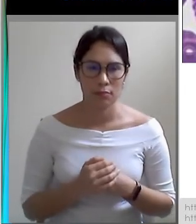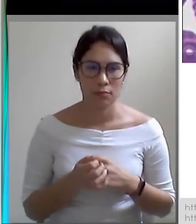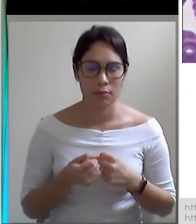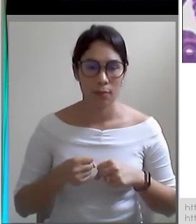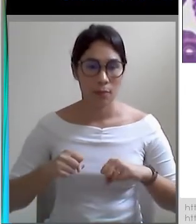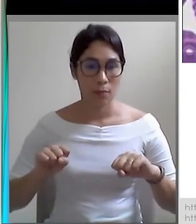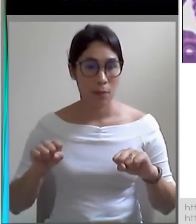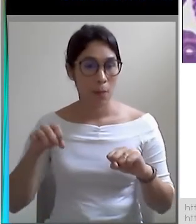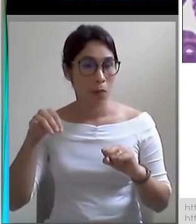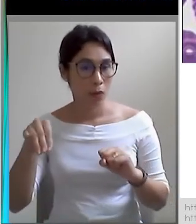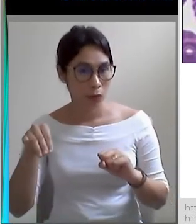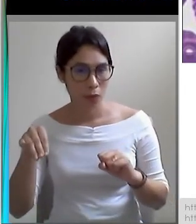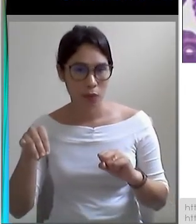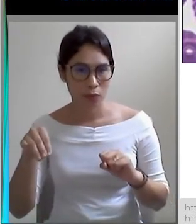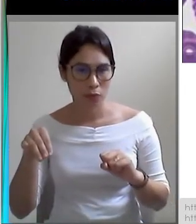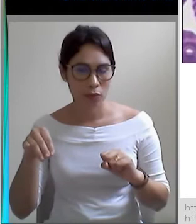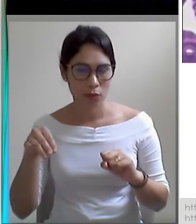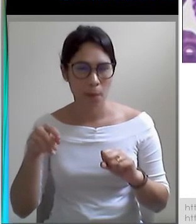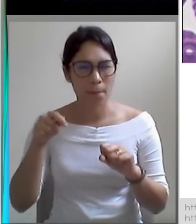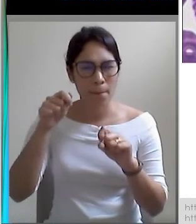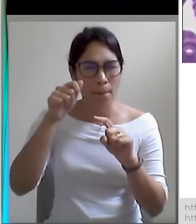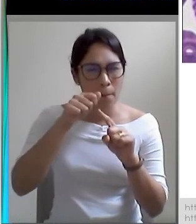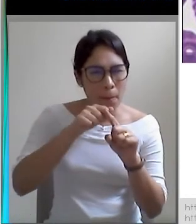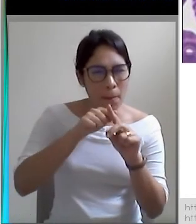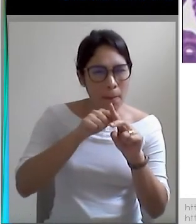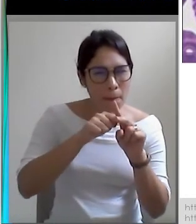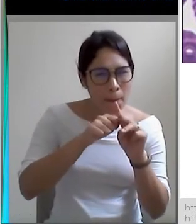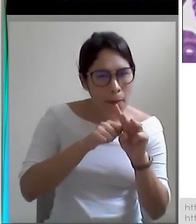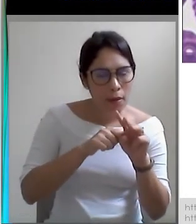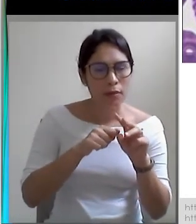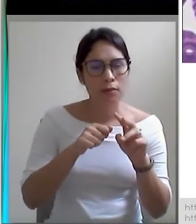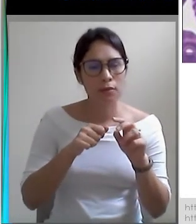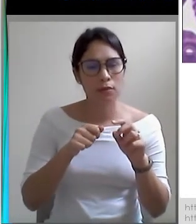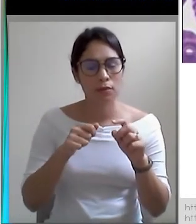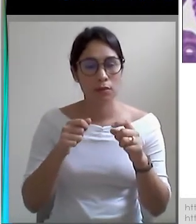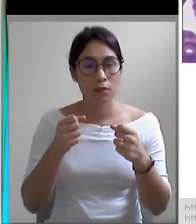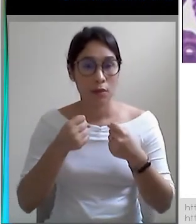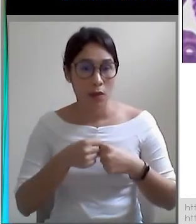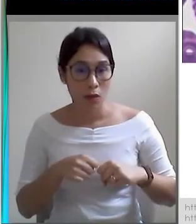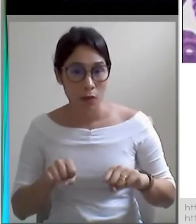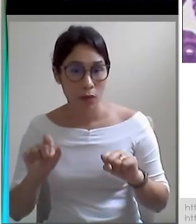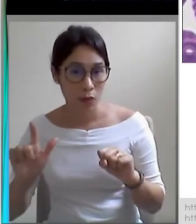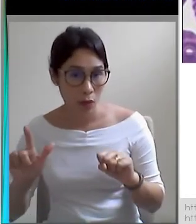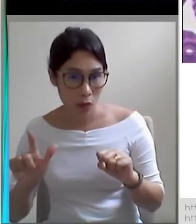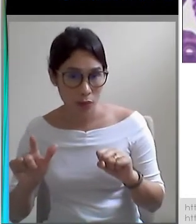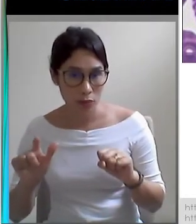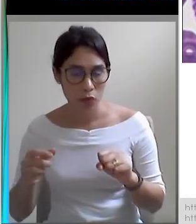Monócitos, até poucos meses. E linfócitos, anos.